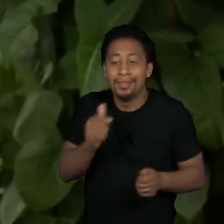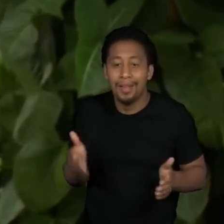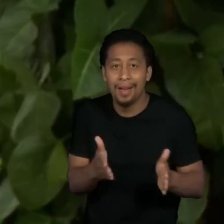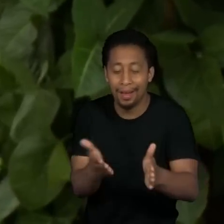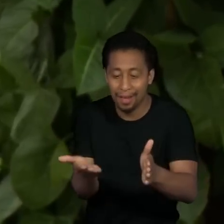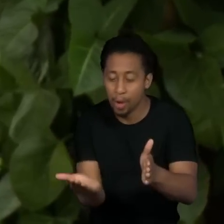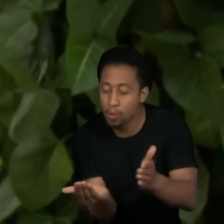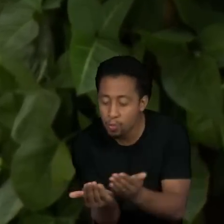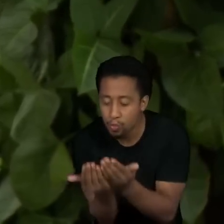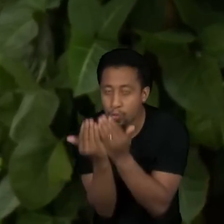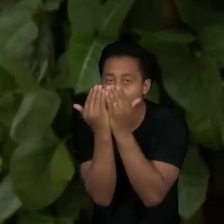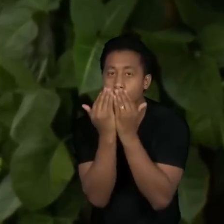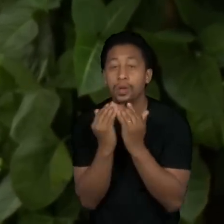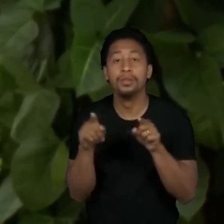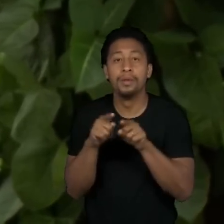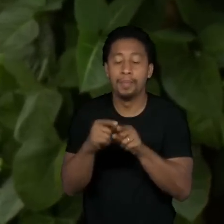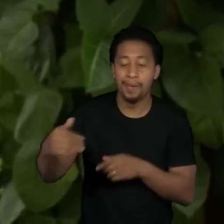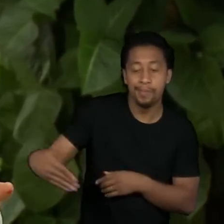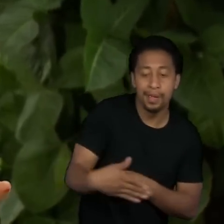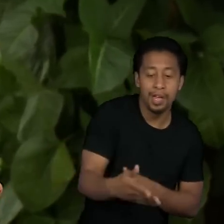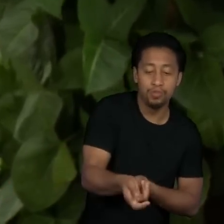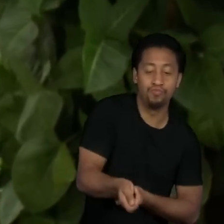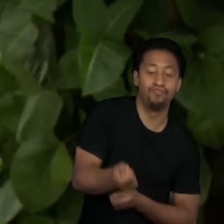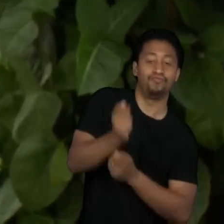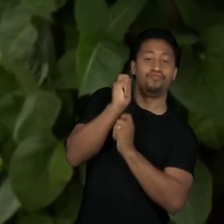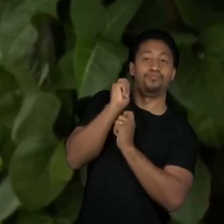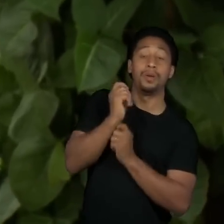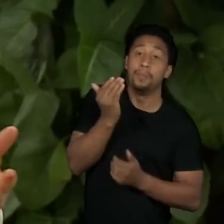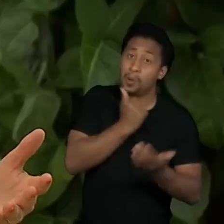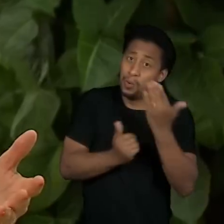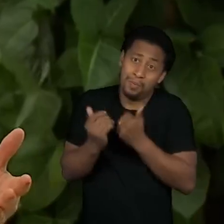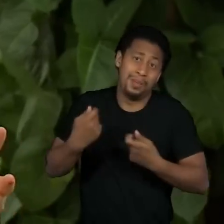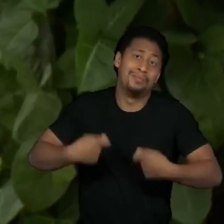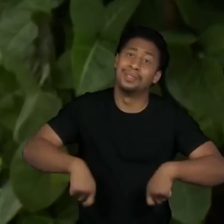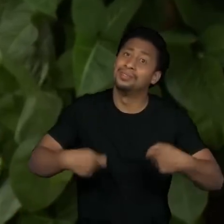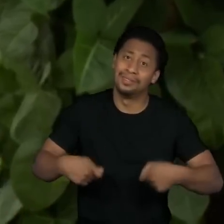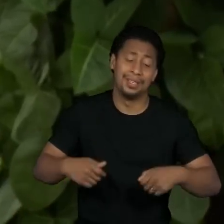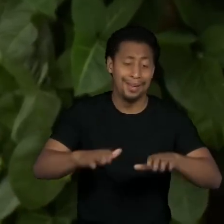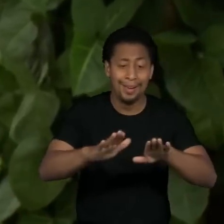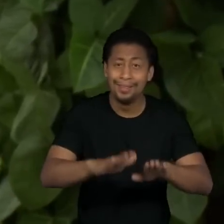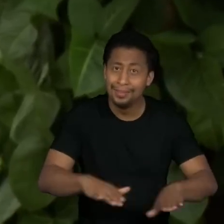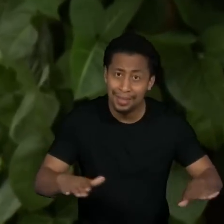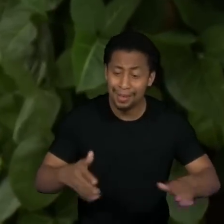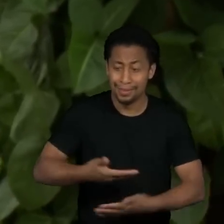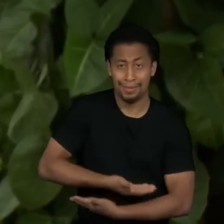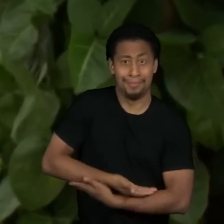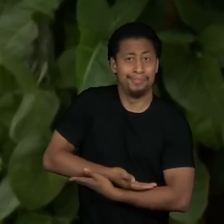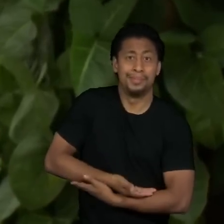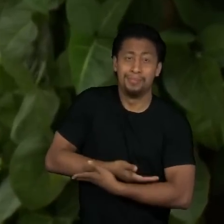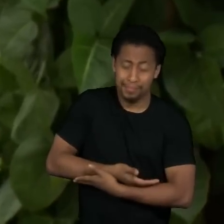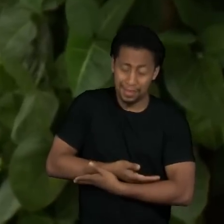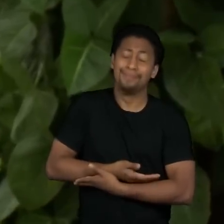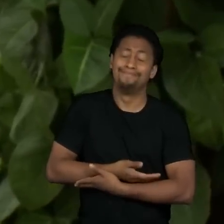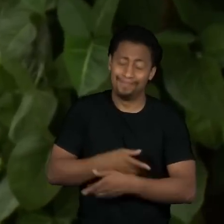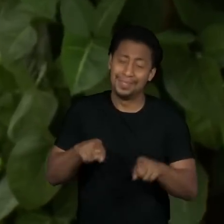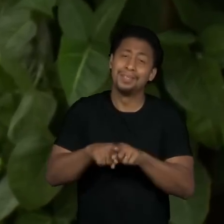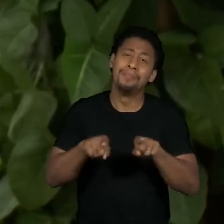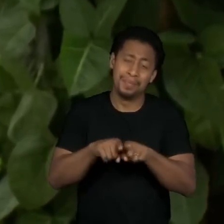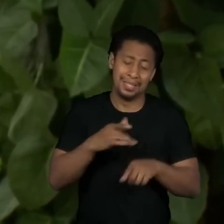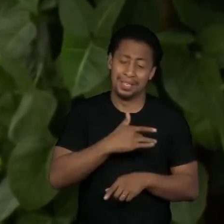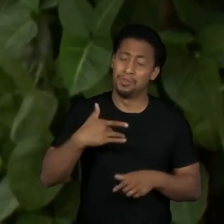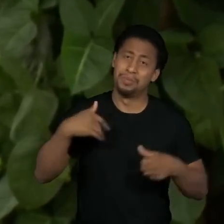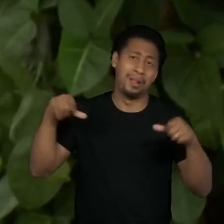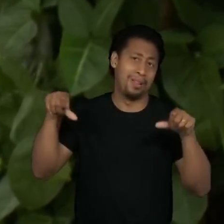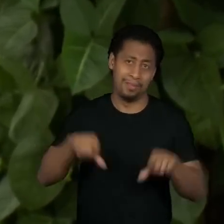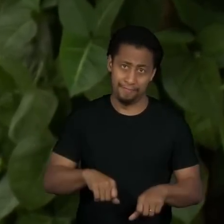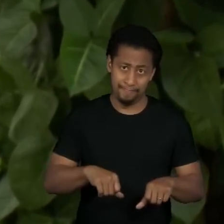dos peixes para se alimentar. Nem as crianças ou os bebês estão a salvo. O leite materno também